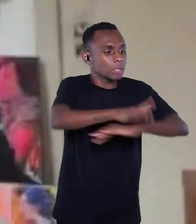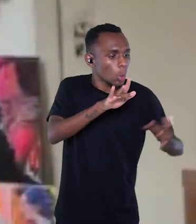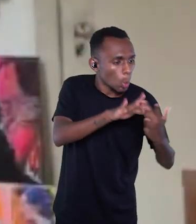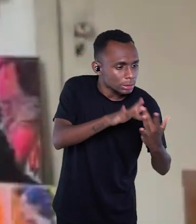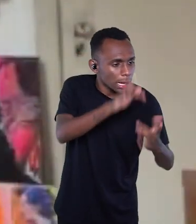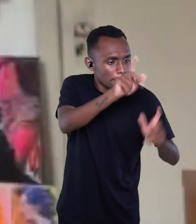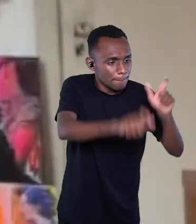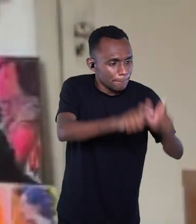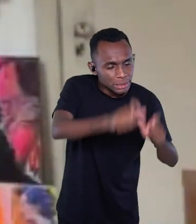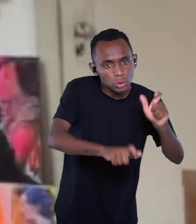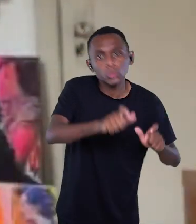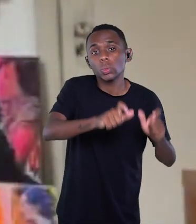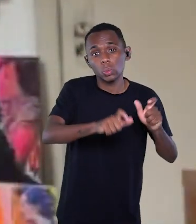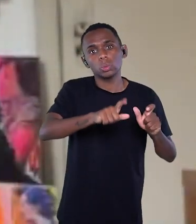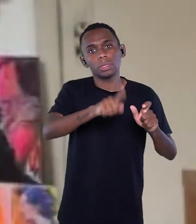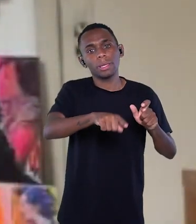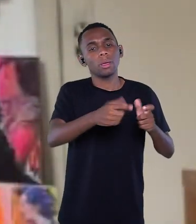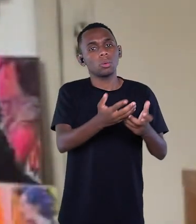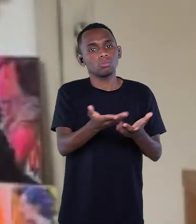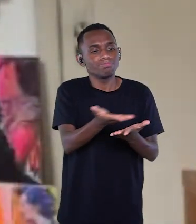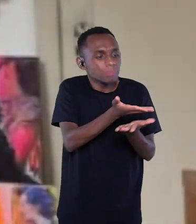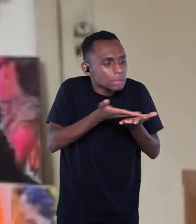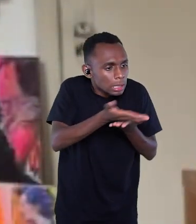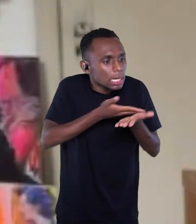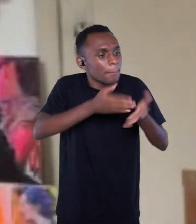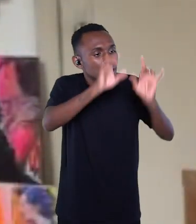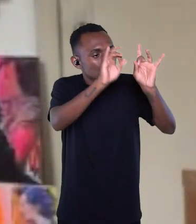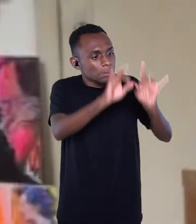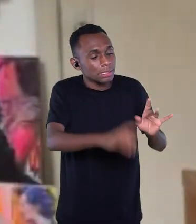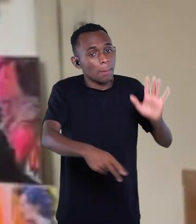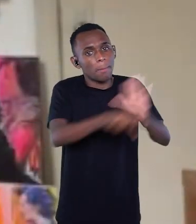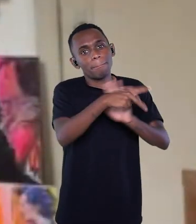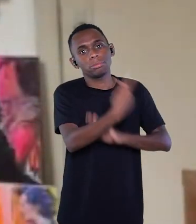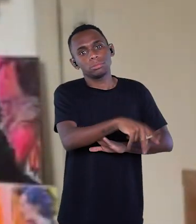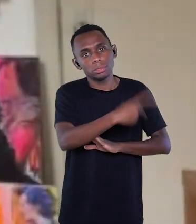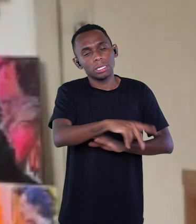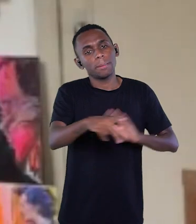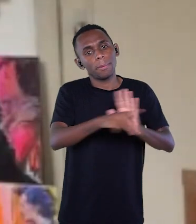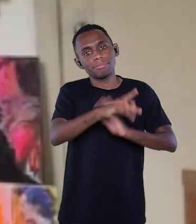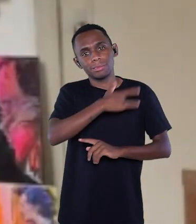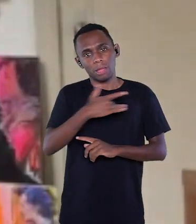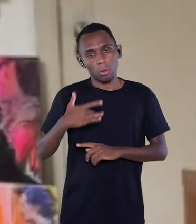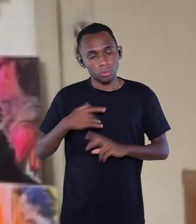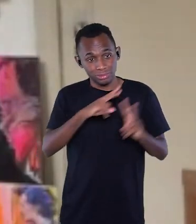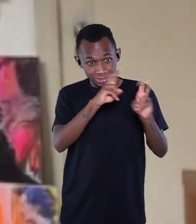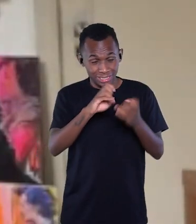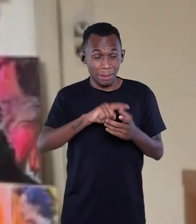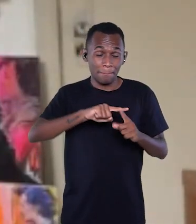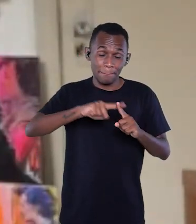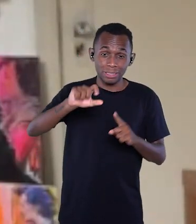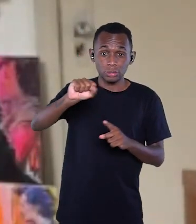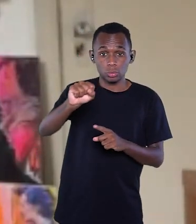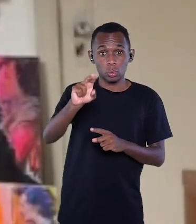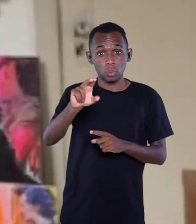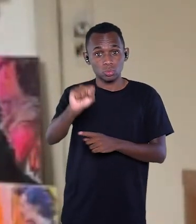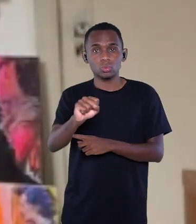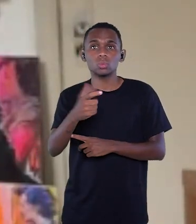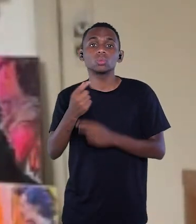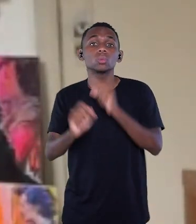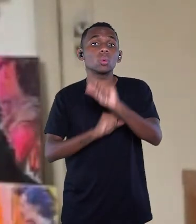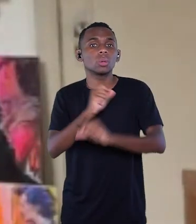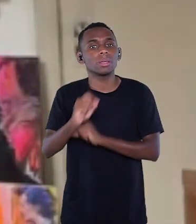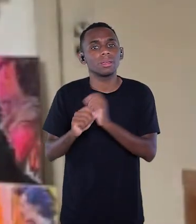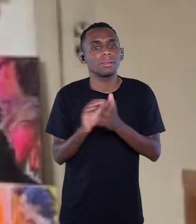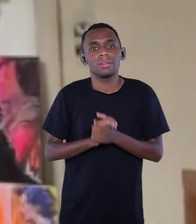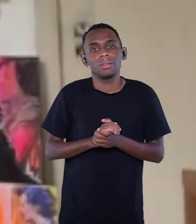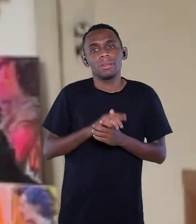pessoas, dar um tratamento mais específico às questões de saúde. Só que o SUS ele não entende que a